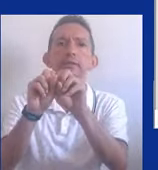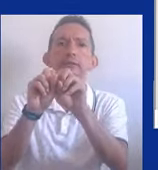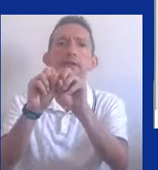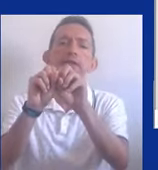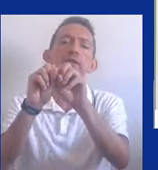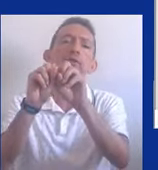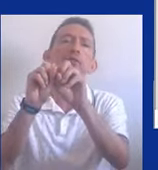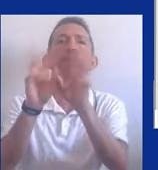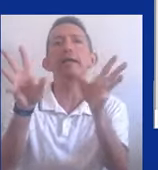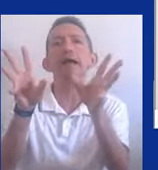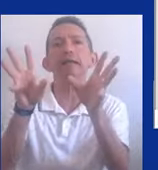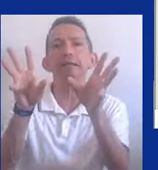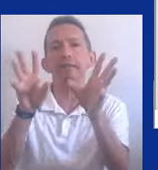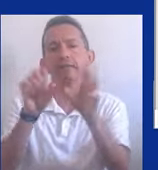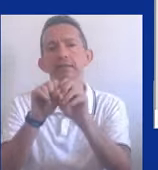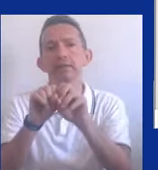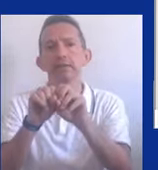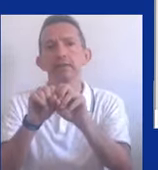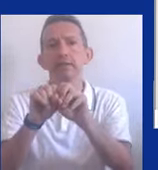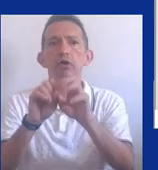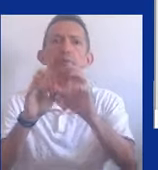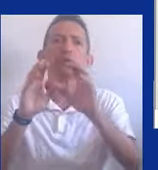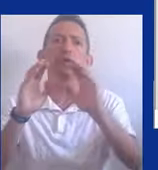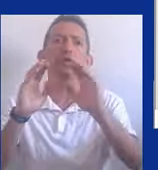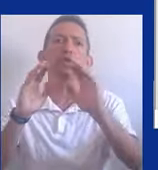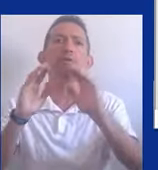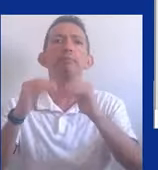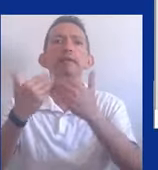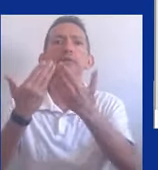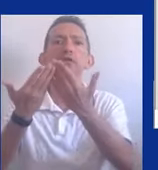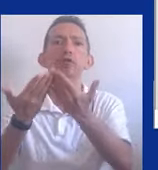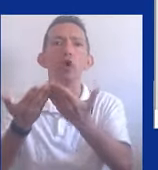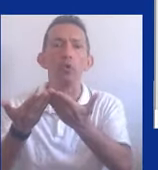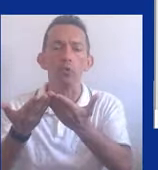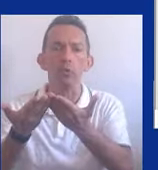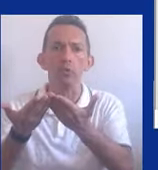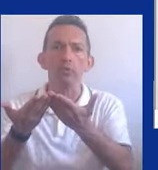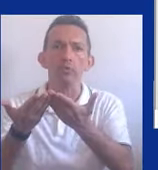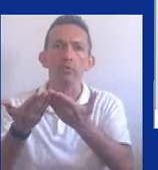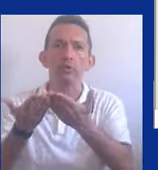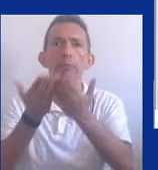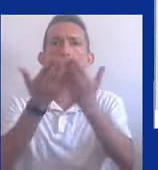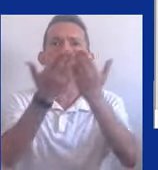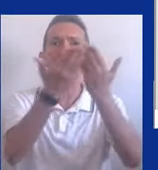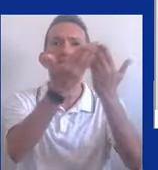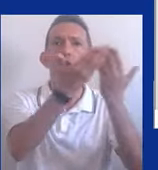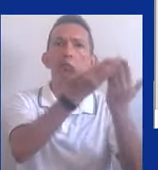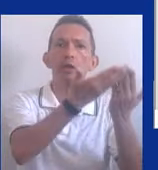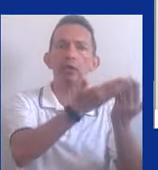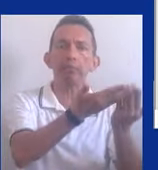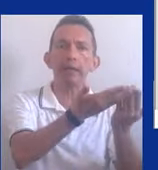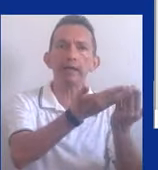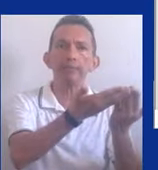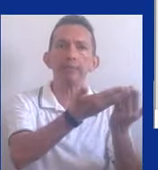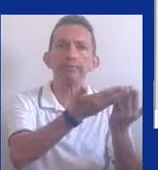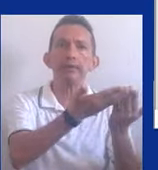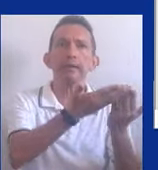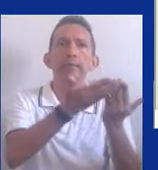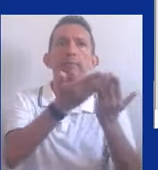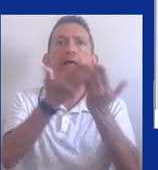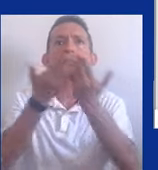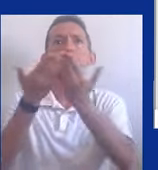dispersas, elas estão espalhadas, formando o que a gente chama de plasma-sol. Então, plasma-gel no